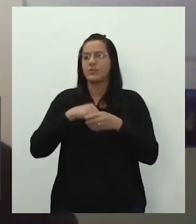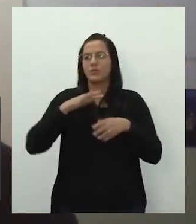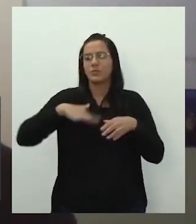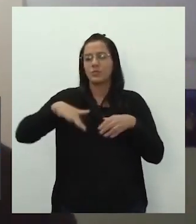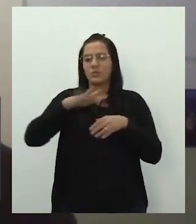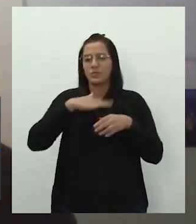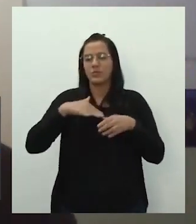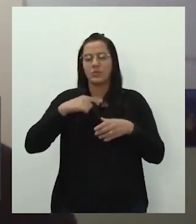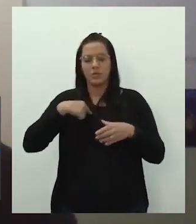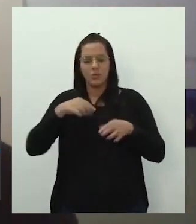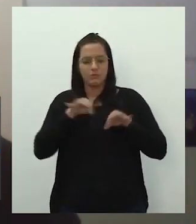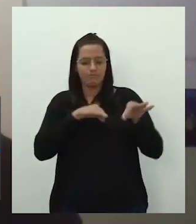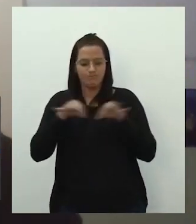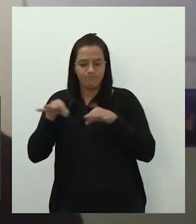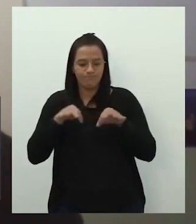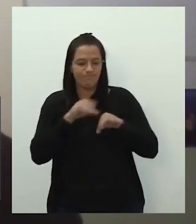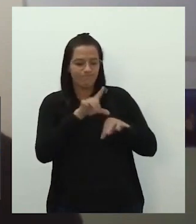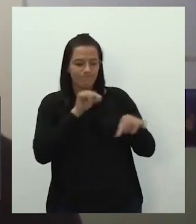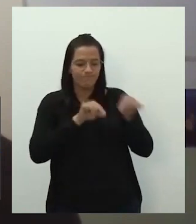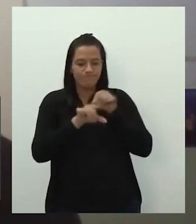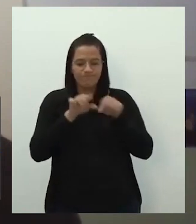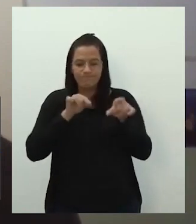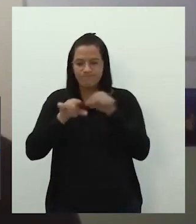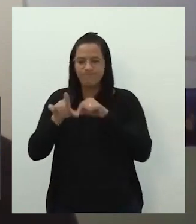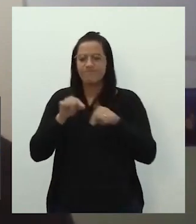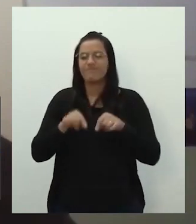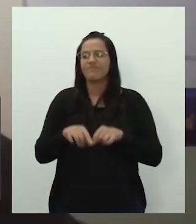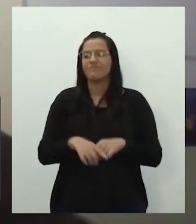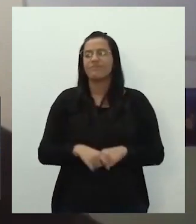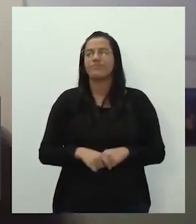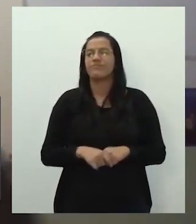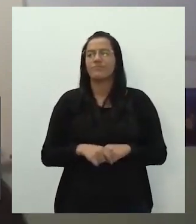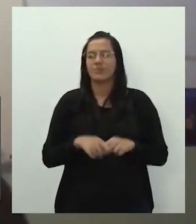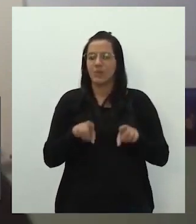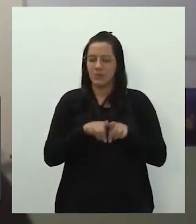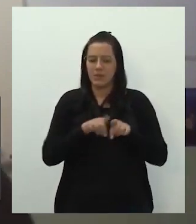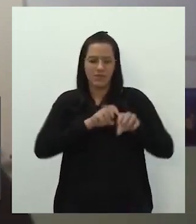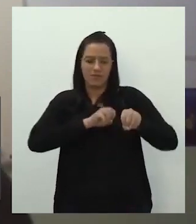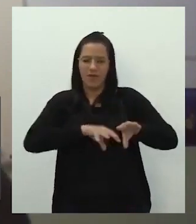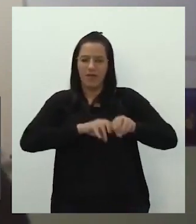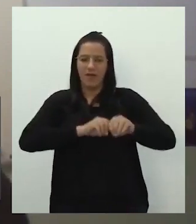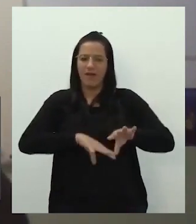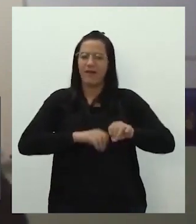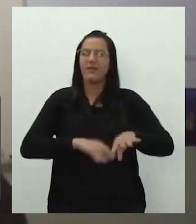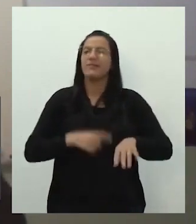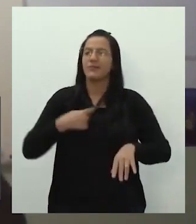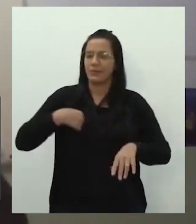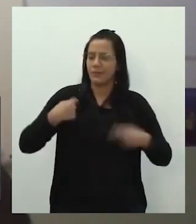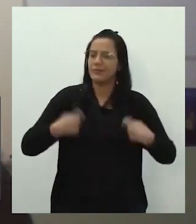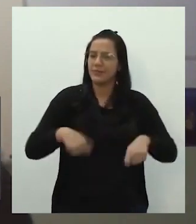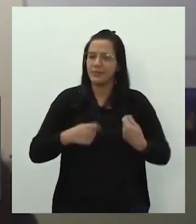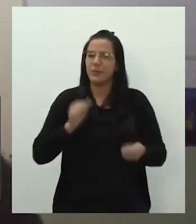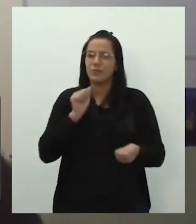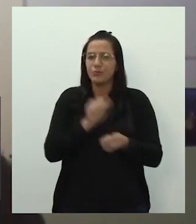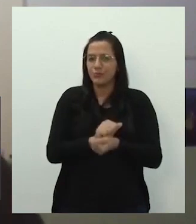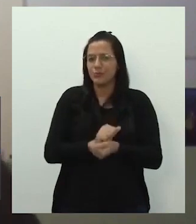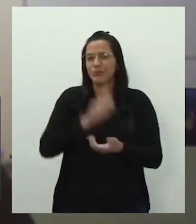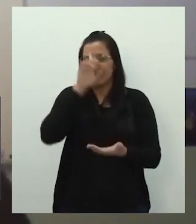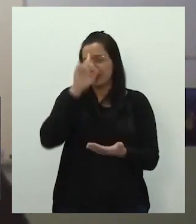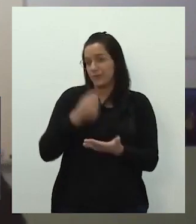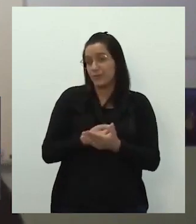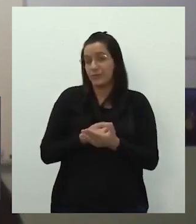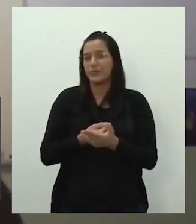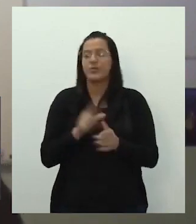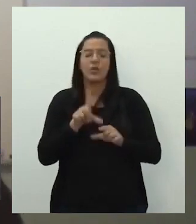dessa escolha, né? Também a gente vai dar aula, né? Então, é muito bom, né? Eu acho justo a gente participar disso, né? A gente participou